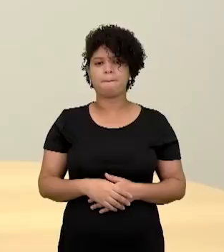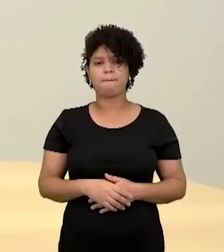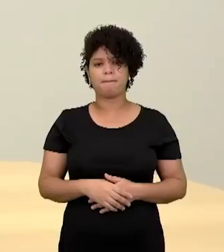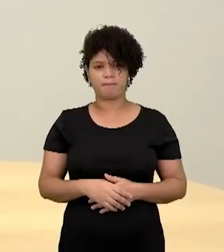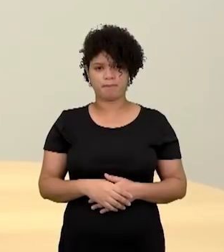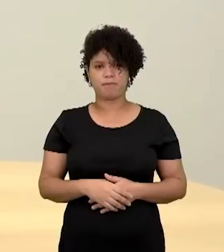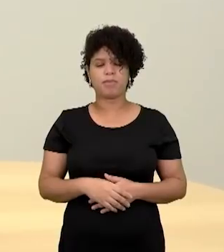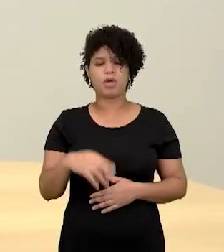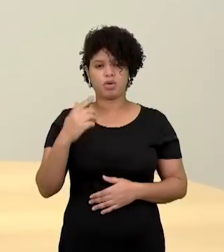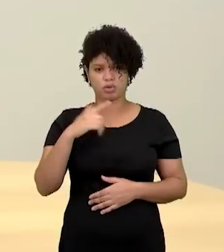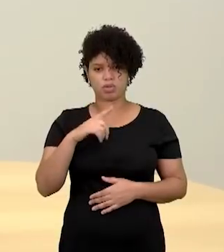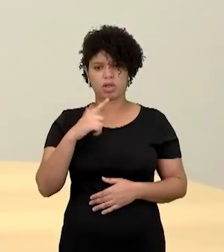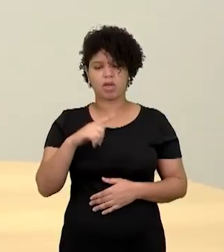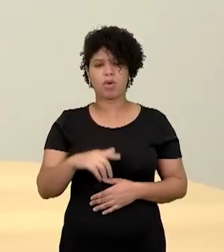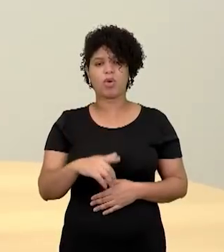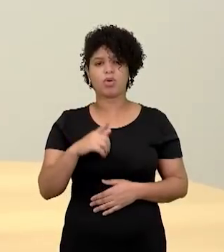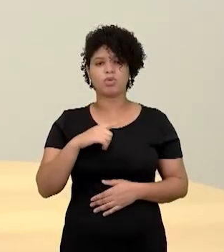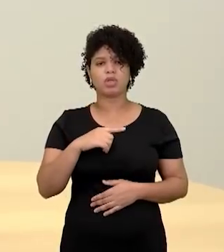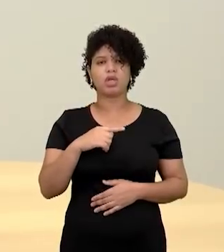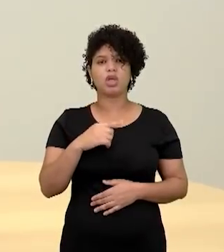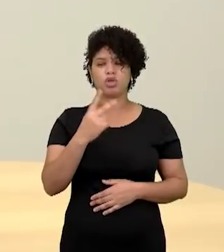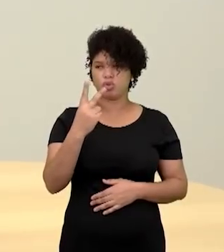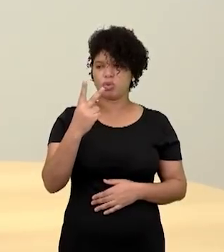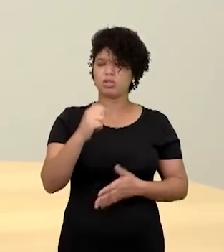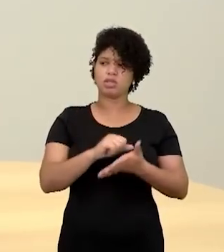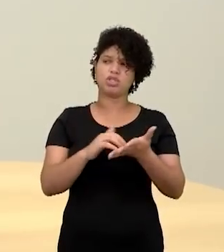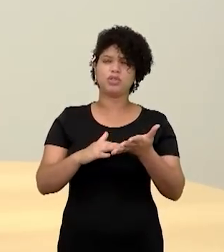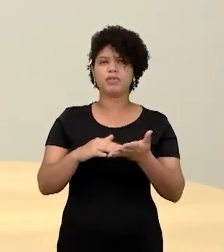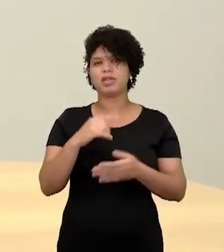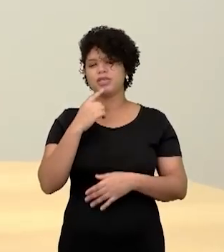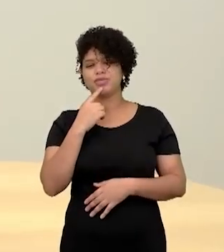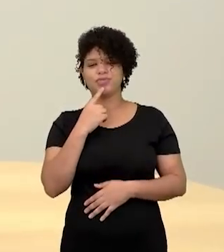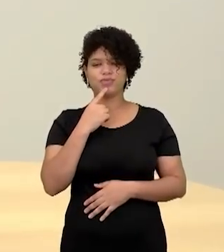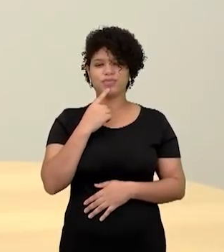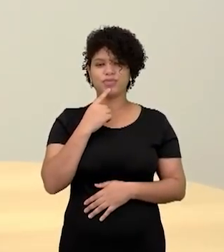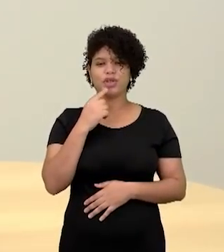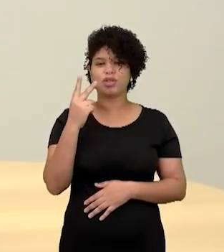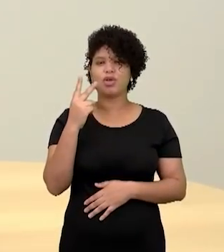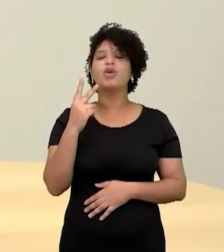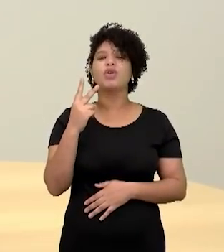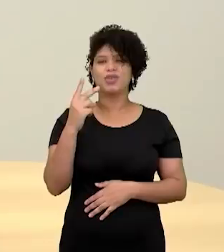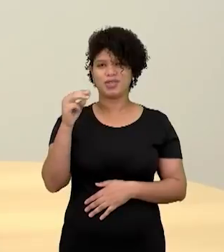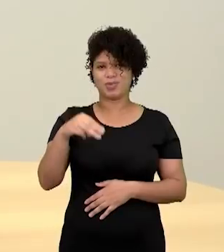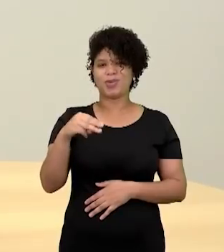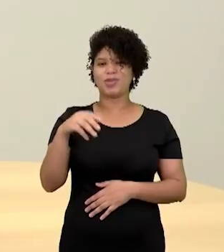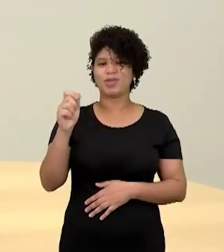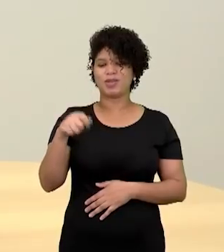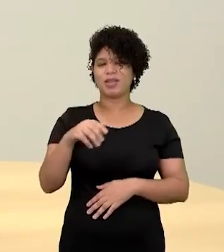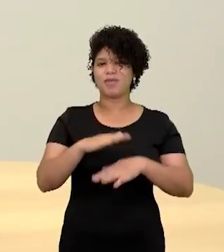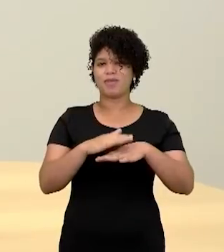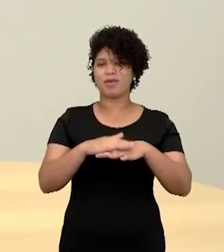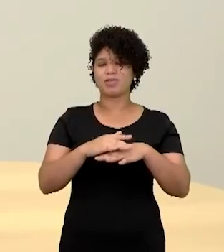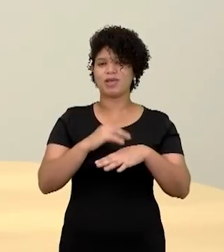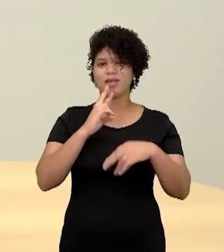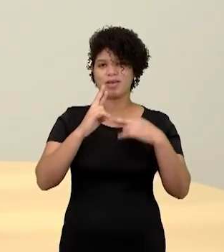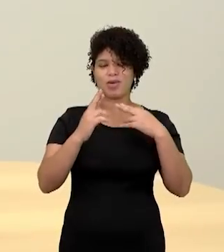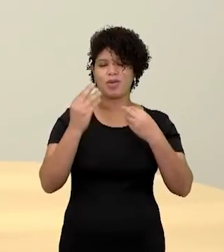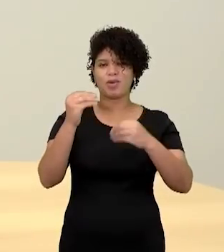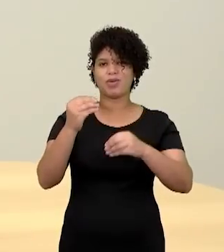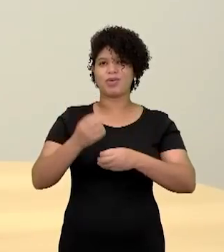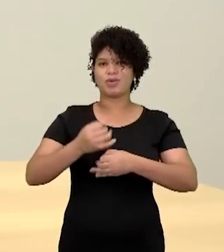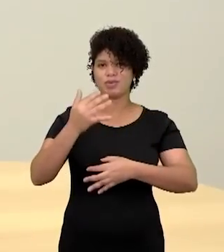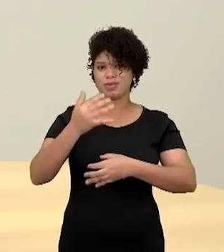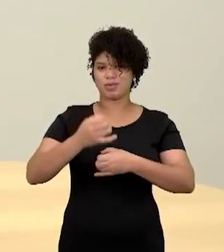esse é fácil sim, mas nós temos aí 2 atividades, então nossos alunos terão 2 minutinhos para colocar a resposta pra gente lá no